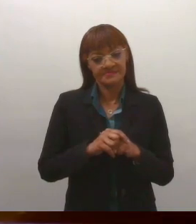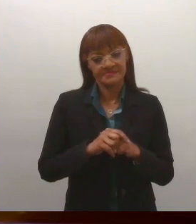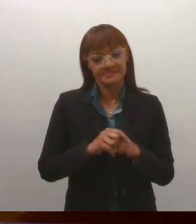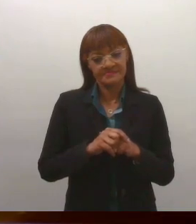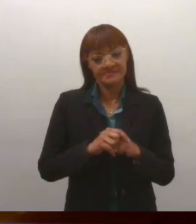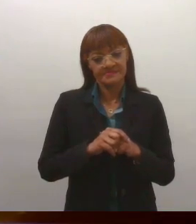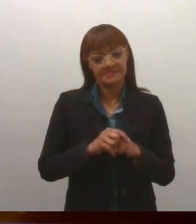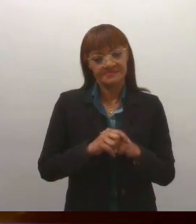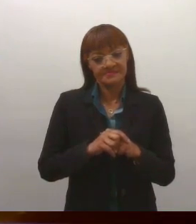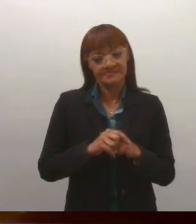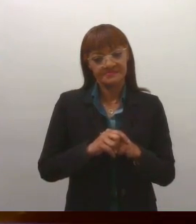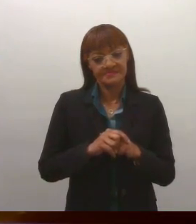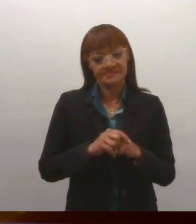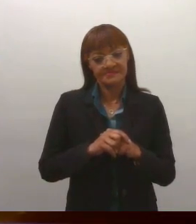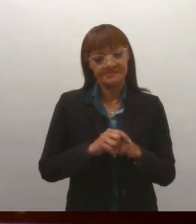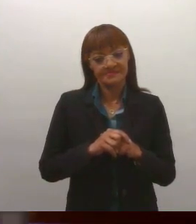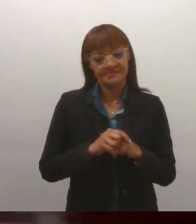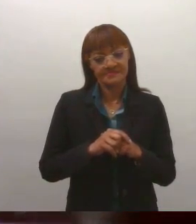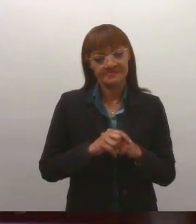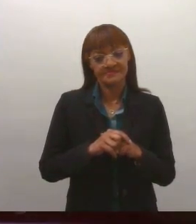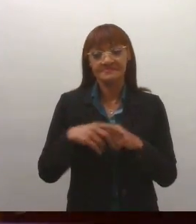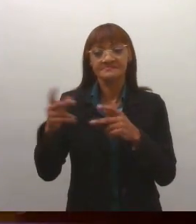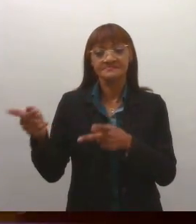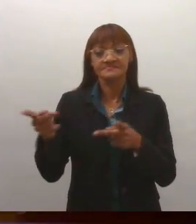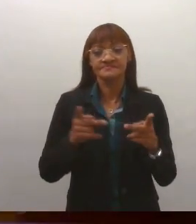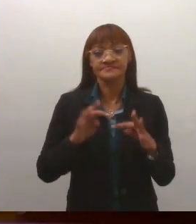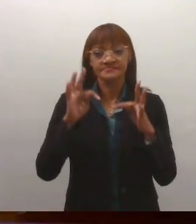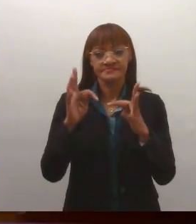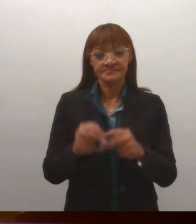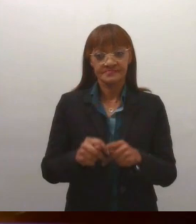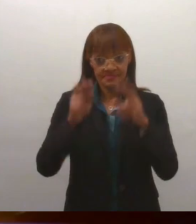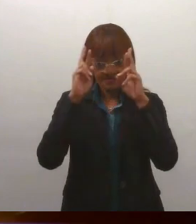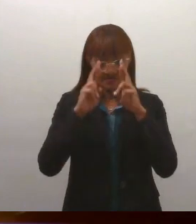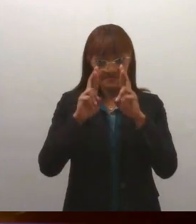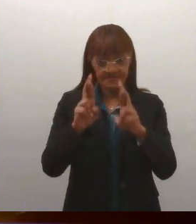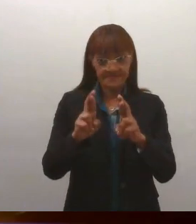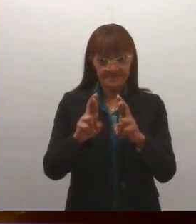Convido a todos para, em posição de respeito, ouvirmos o hino nacional.